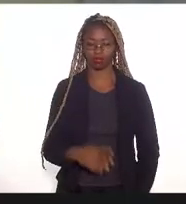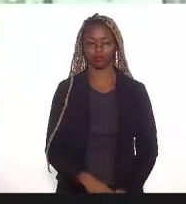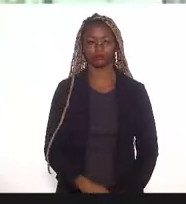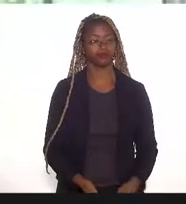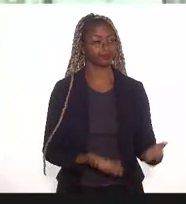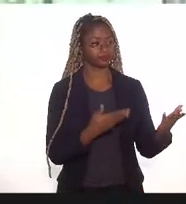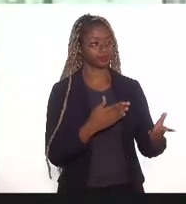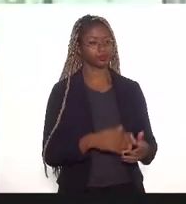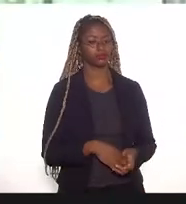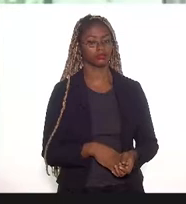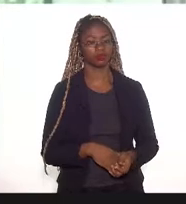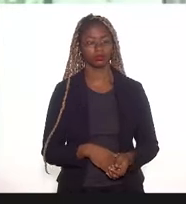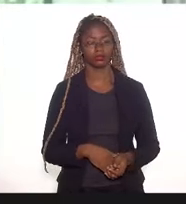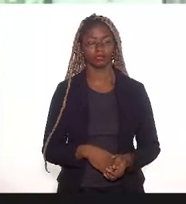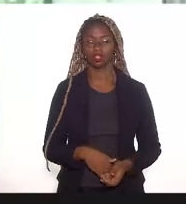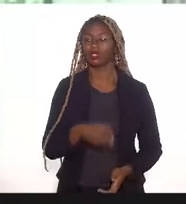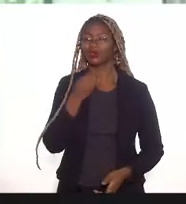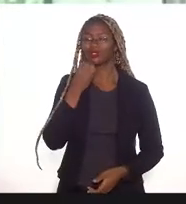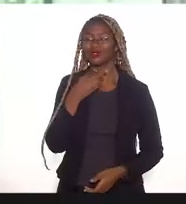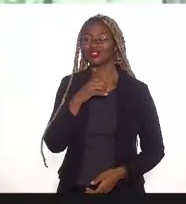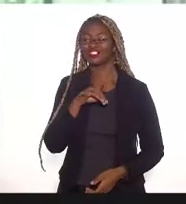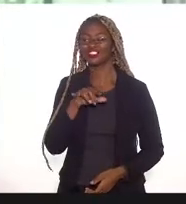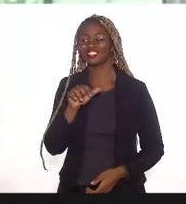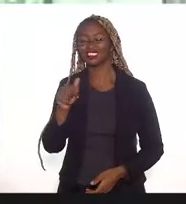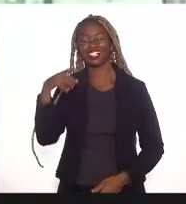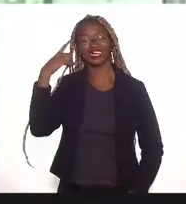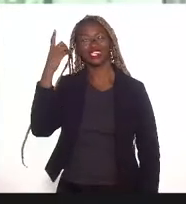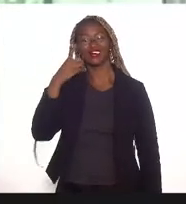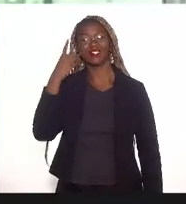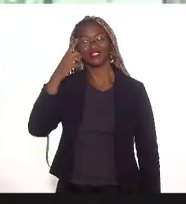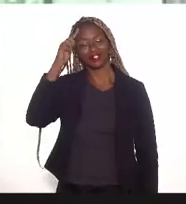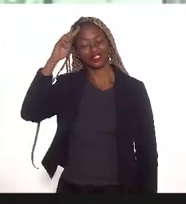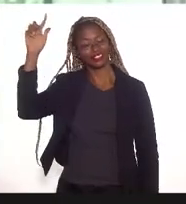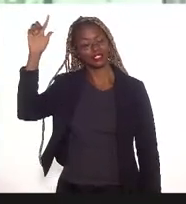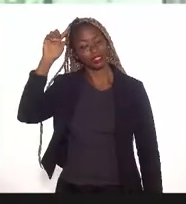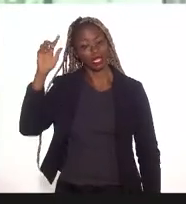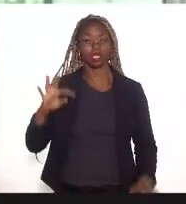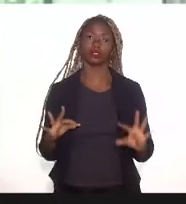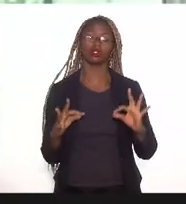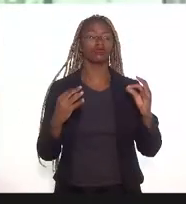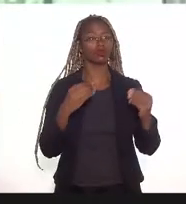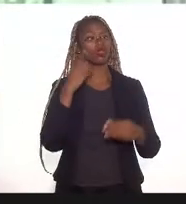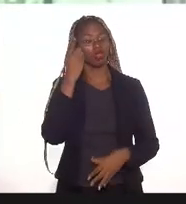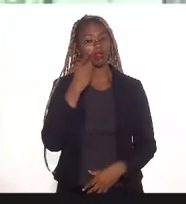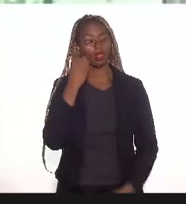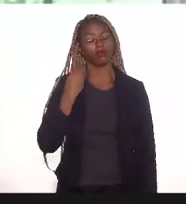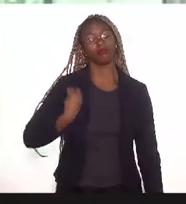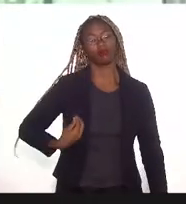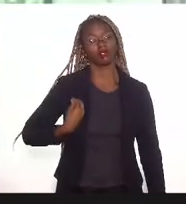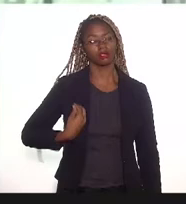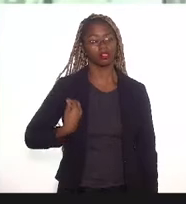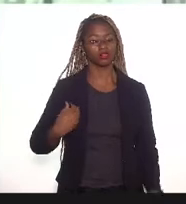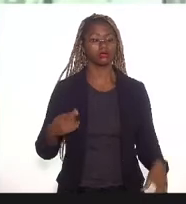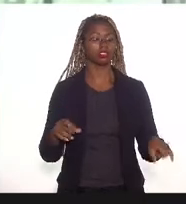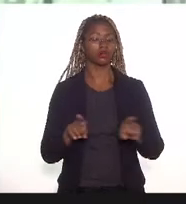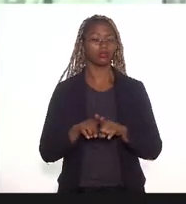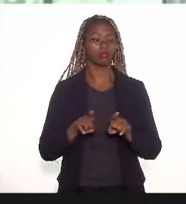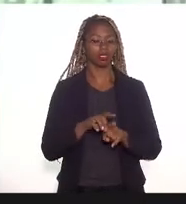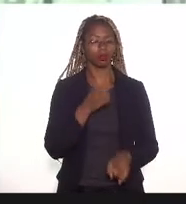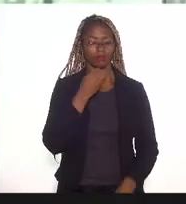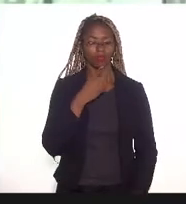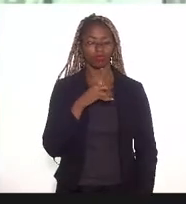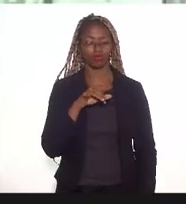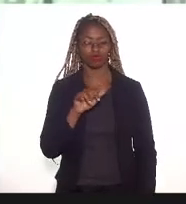por favor. Bom dia, deputado, deputado Luiz Paulo, bom dia, senhores deputados presentes, bom dia, pessoal da CODIM, da